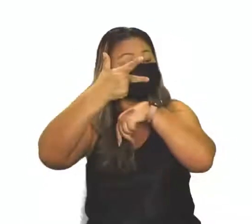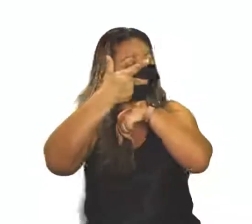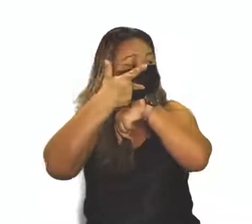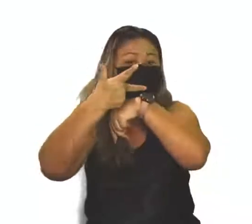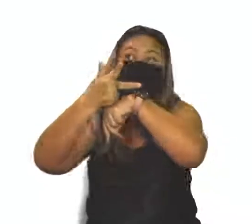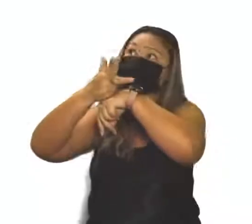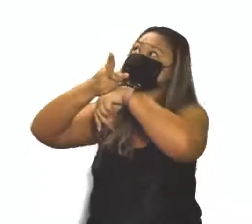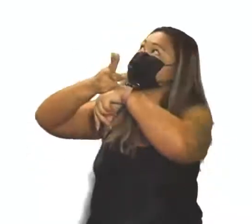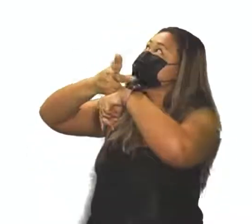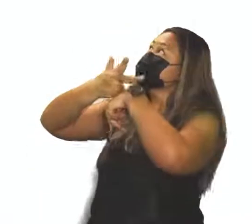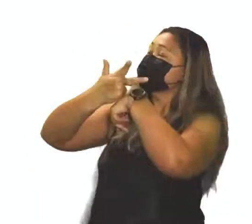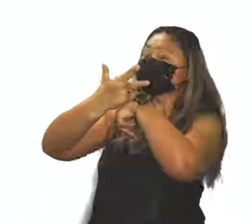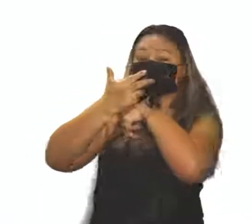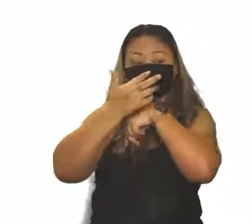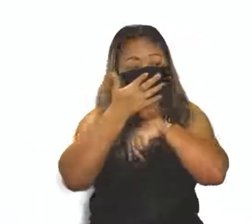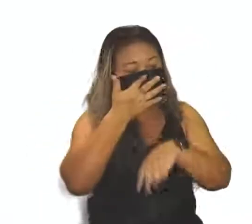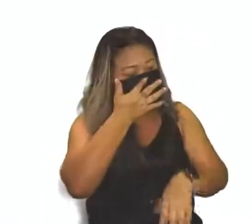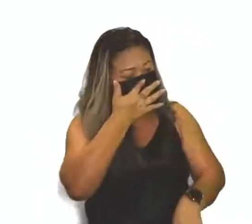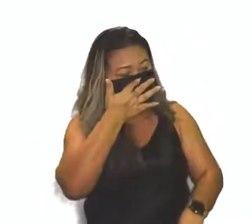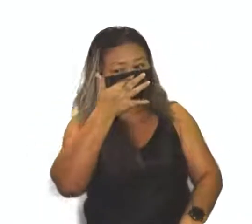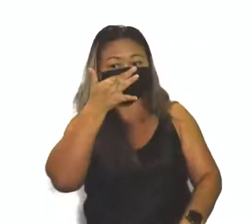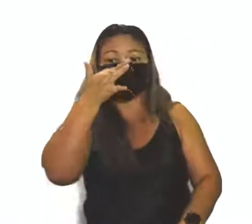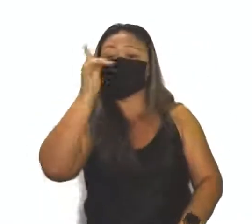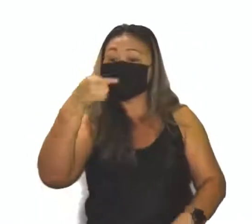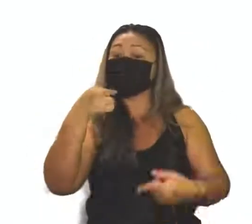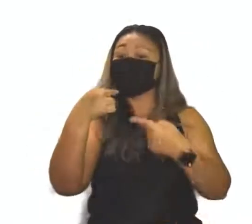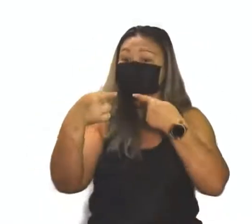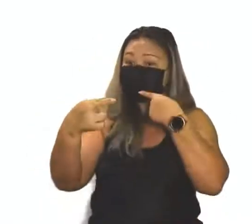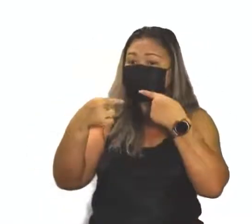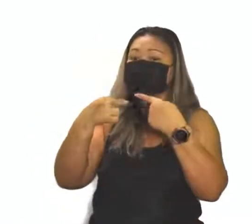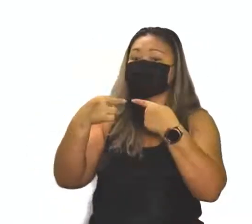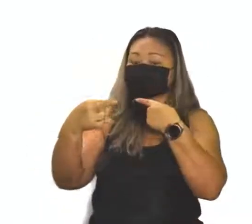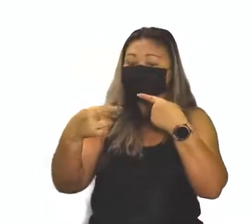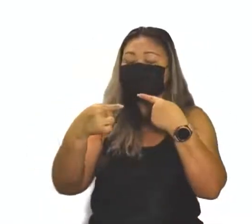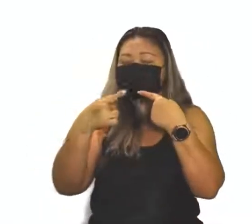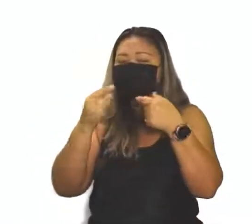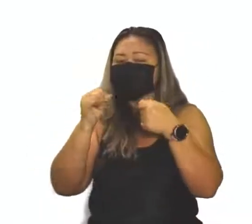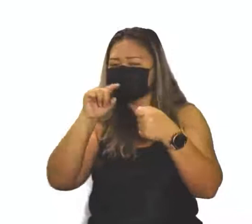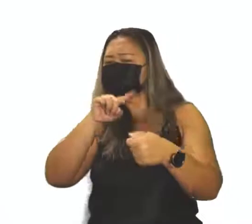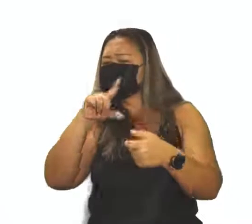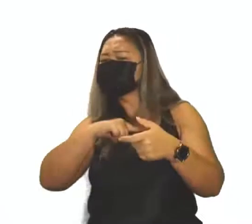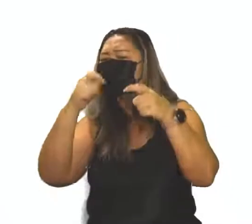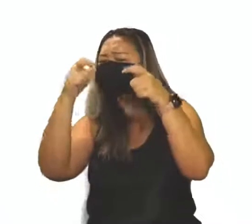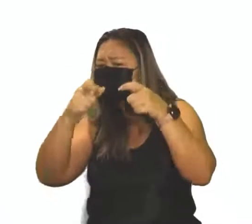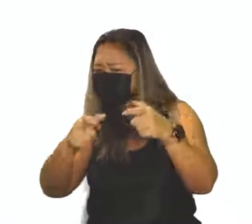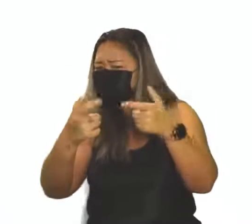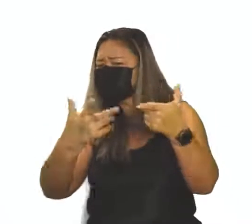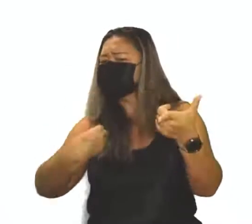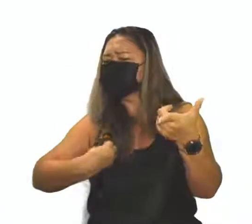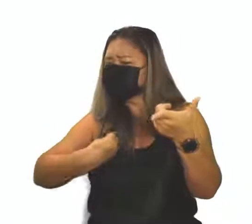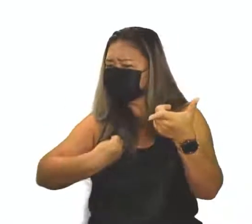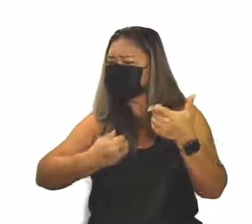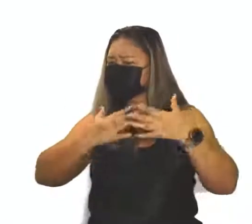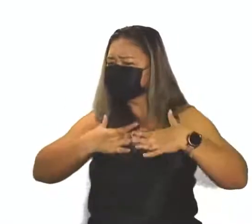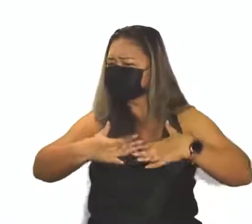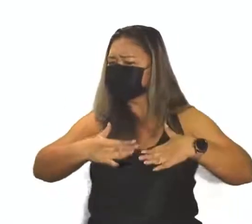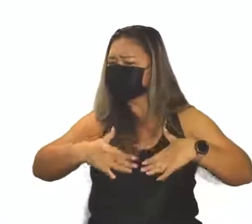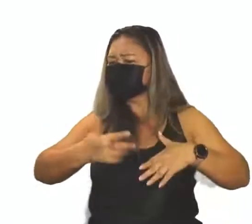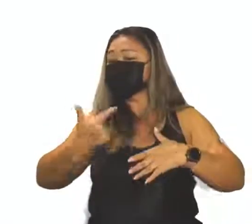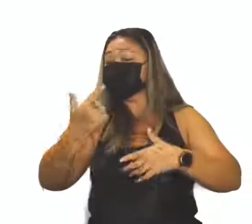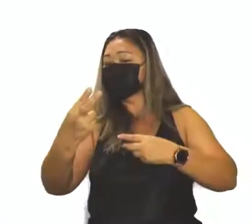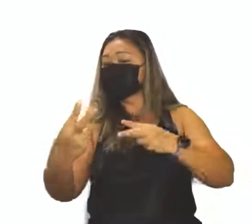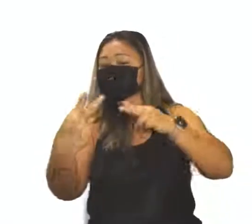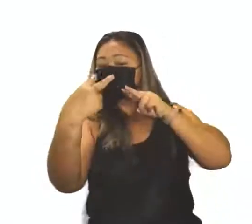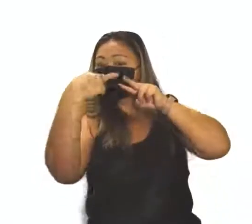né? Então, isso é uma crítica, né? Será que existe um lugar ainda para viver bem, tranquilo, sem ninguém ficar te